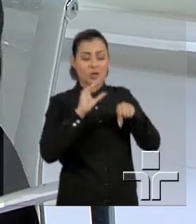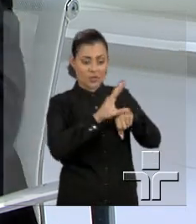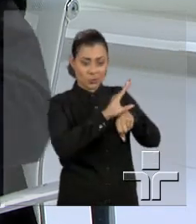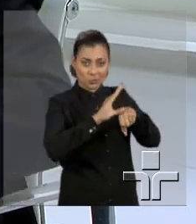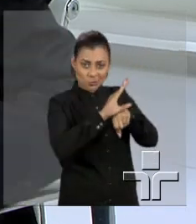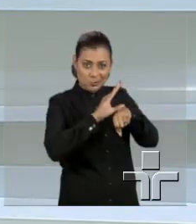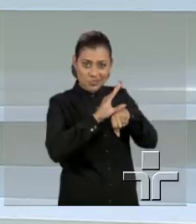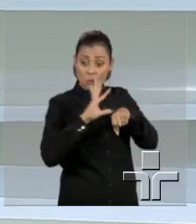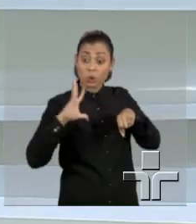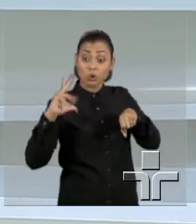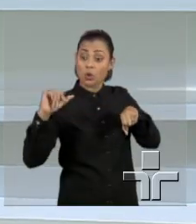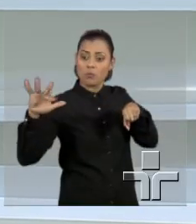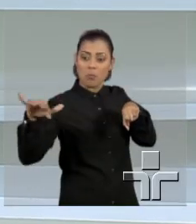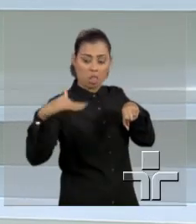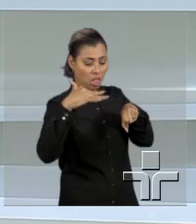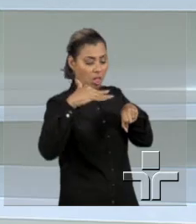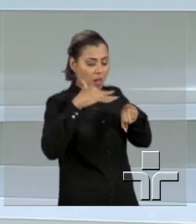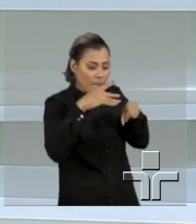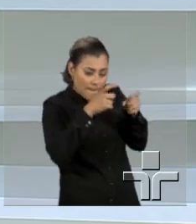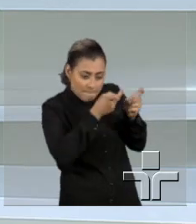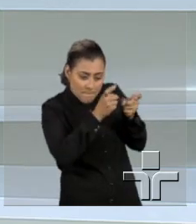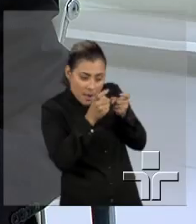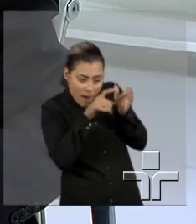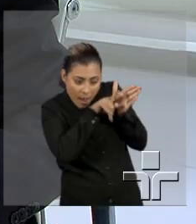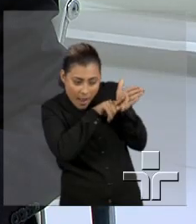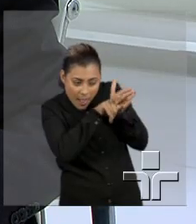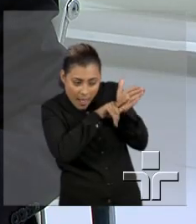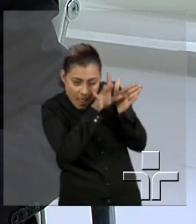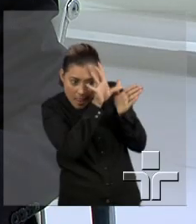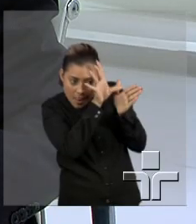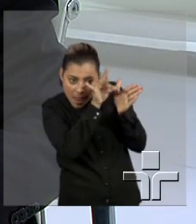torno dessa mesa redonda e vamos